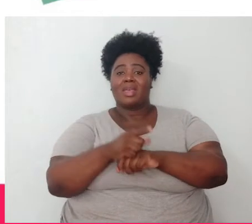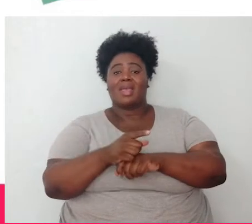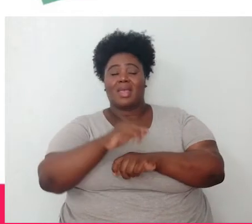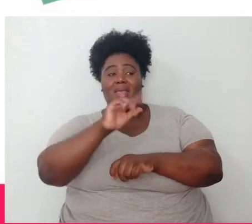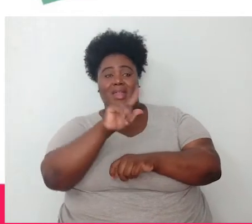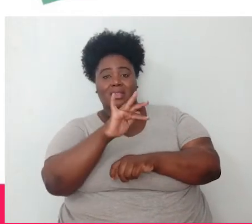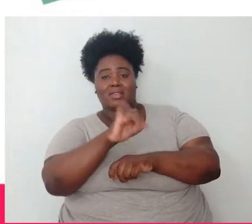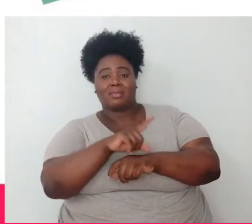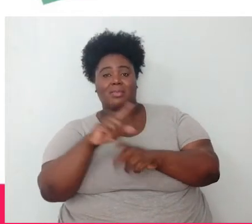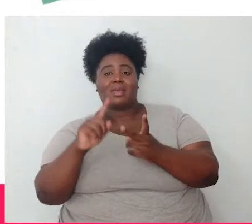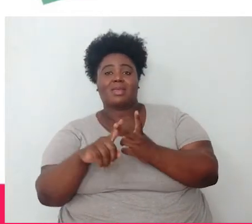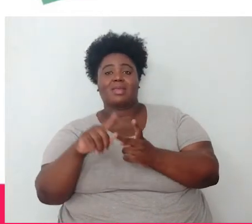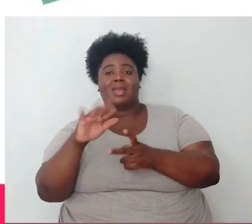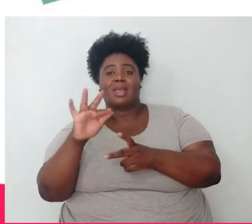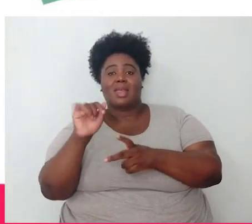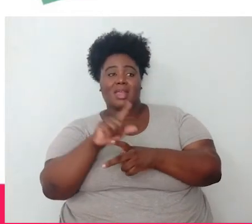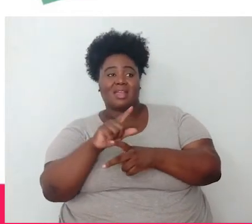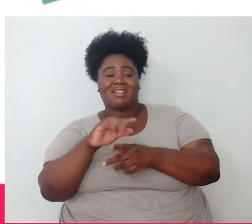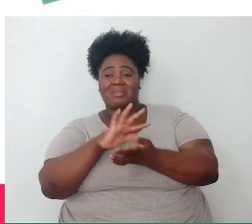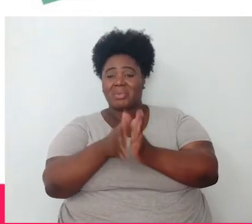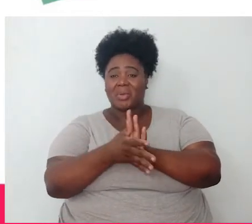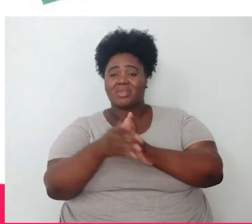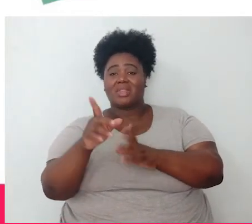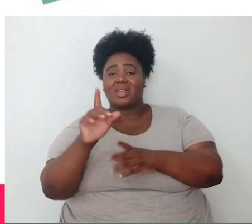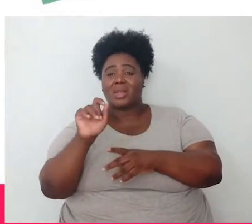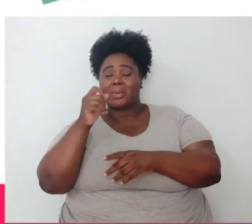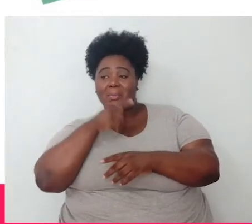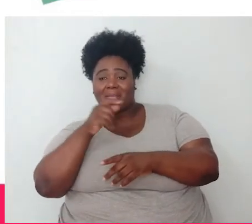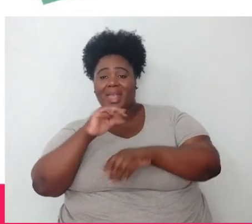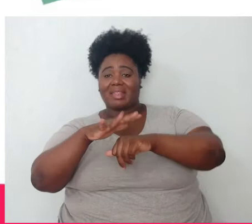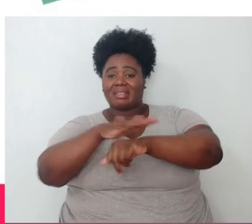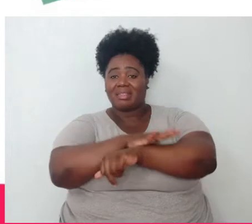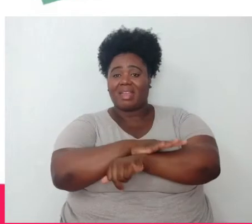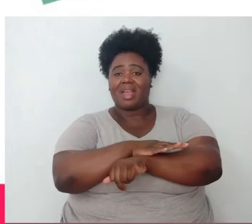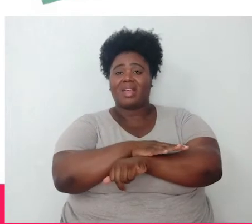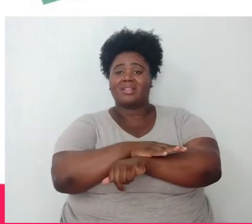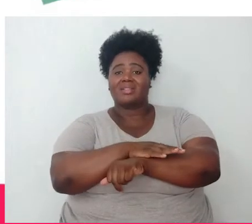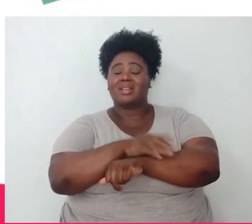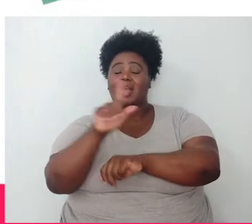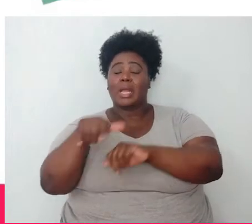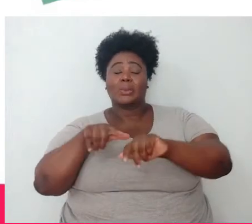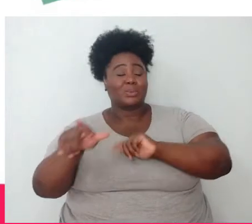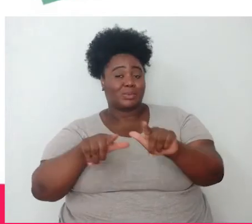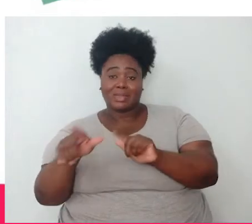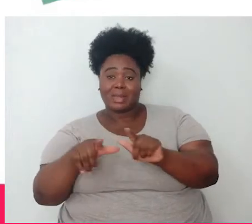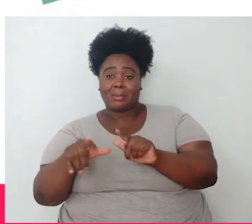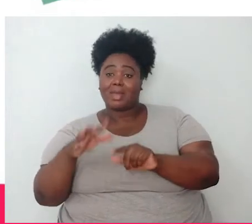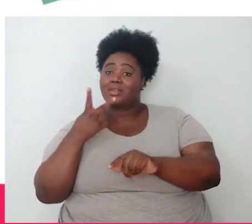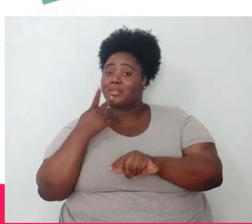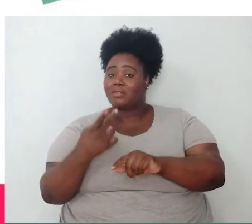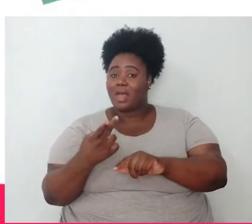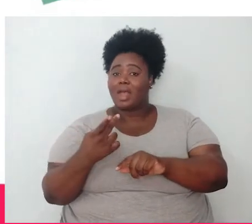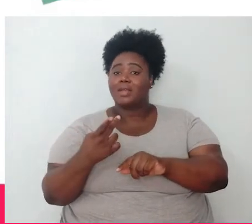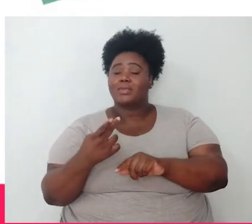questões LGBTs, LGBTfóbicas, sejam piadas de cunho racial. O trabalho, ele traz,